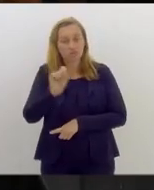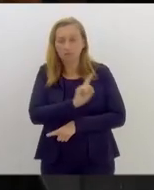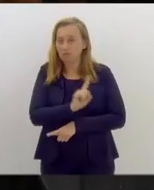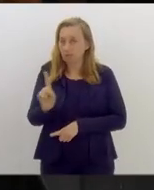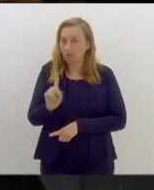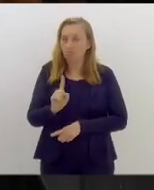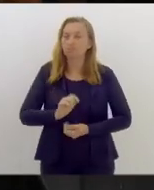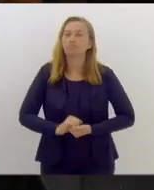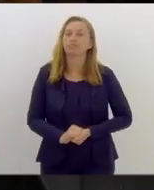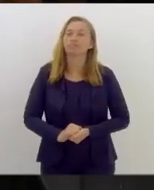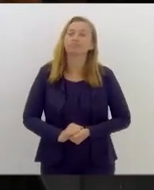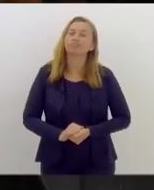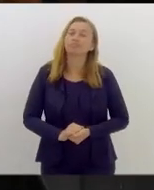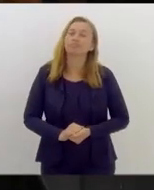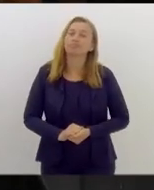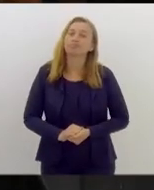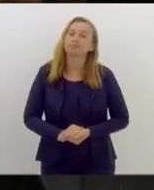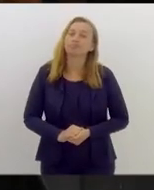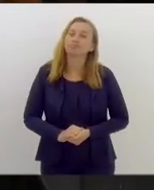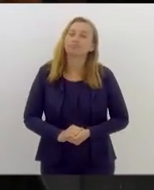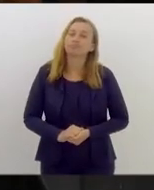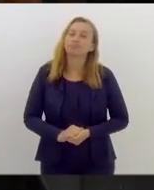mais.